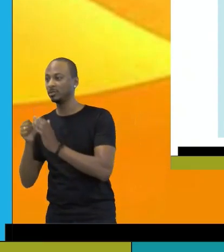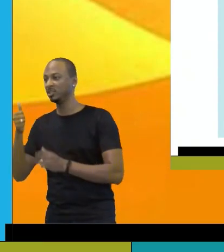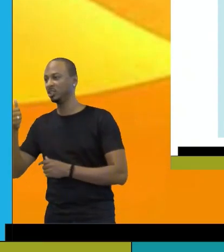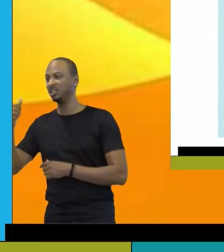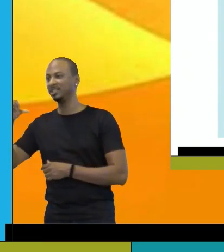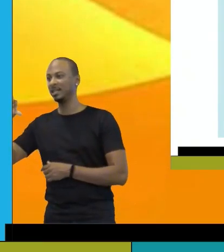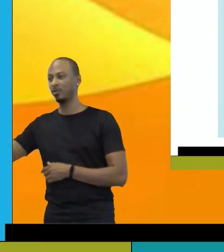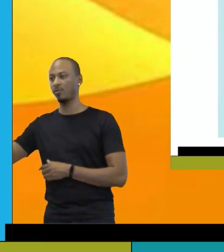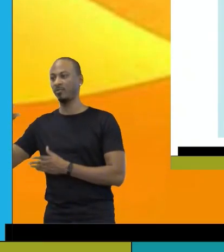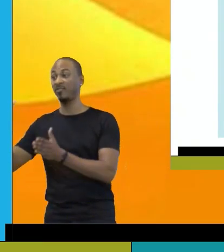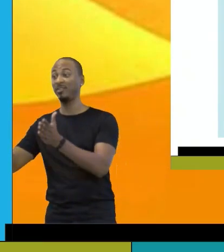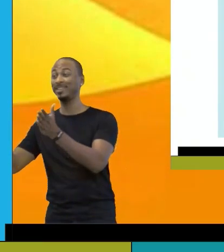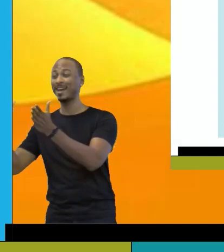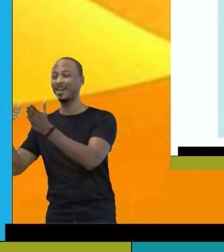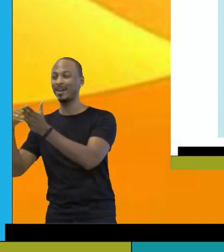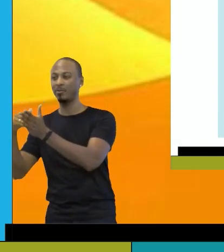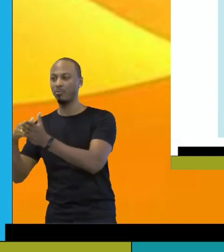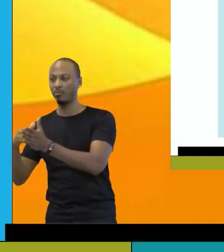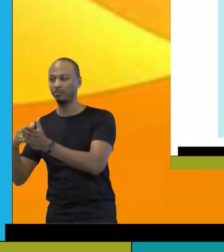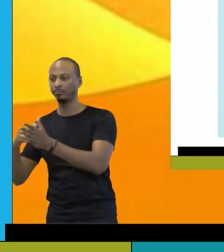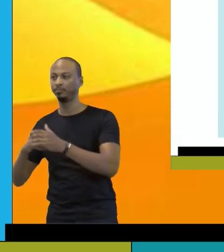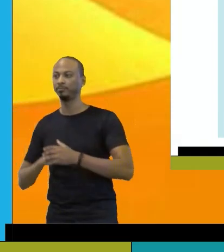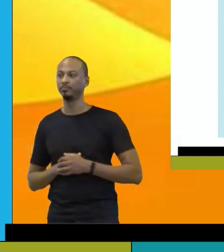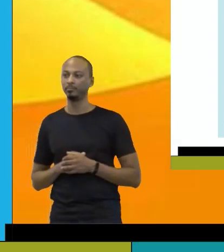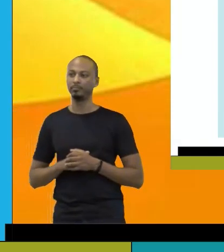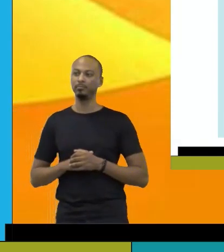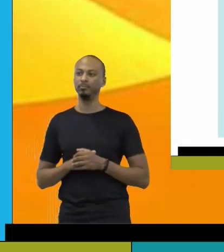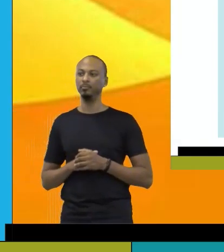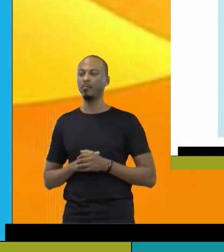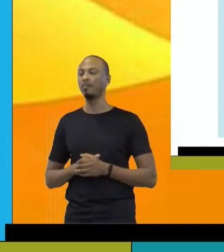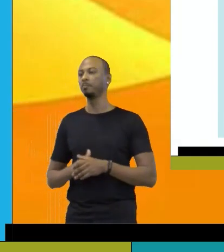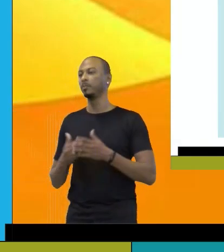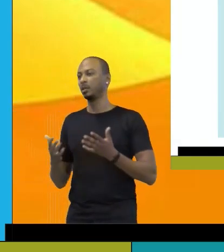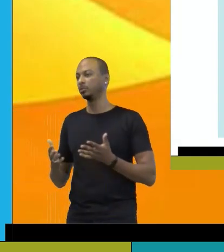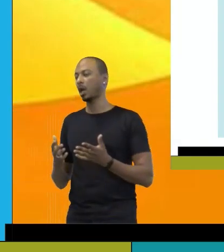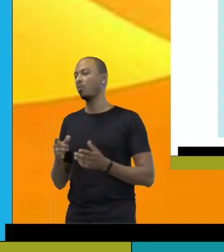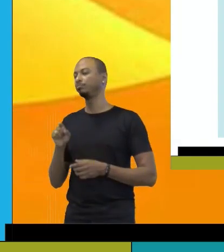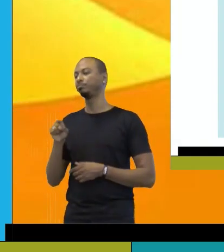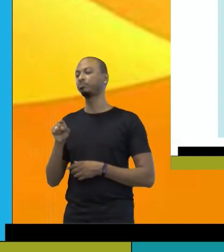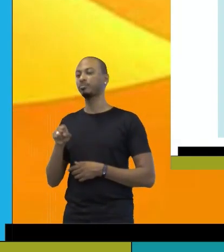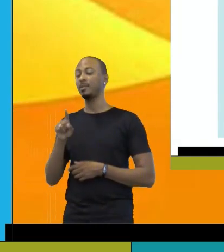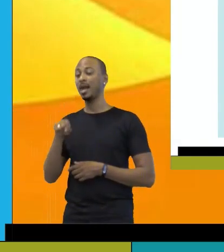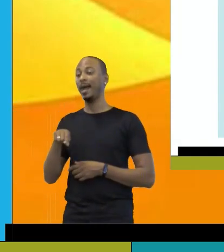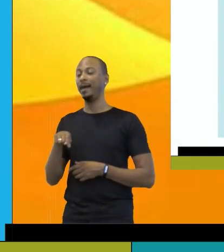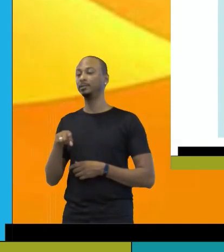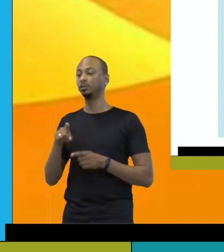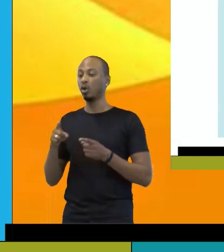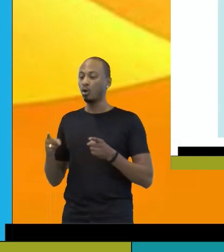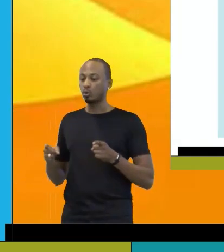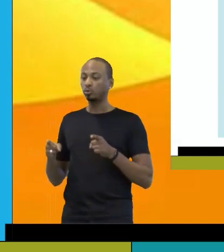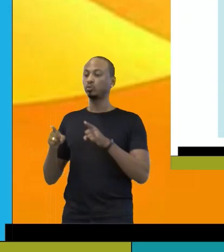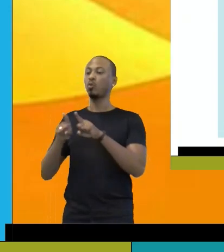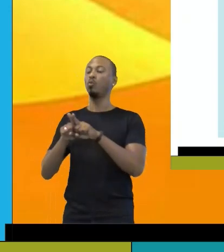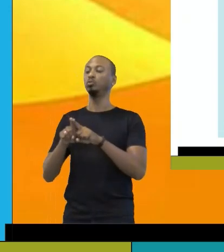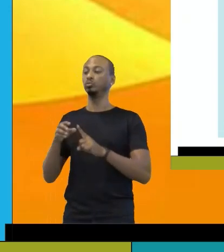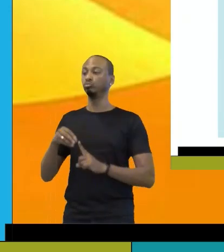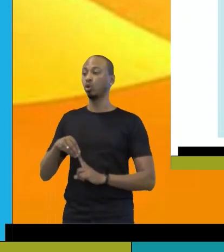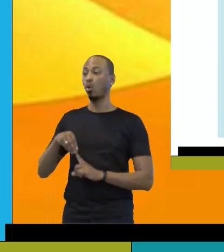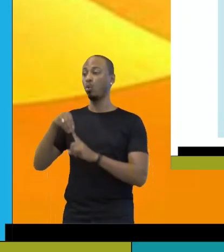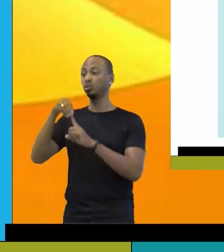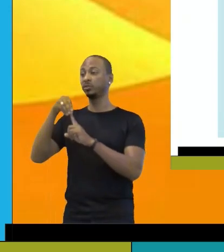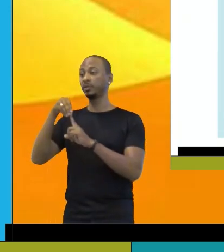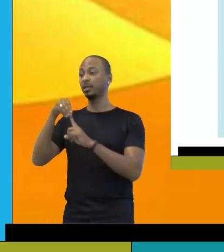XIX. Essa unificação nós chamamos de unificação tardia. A Itália não foi a única